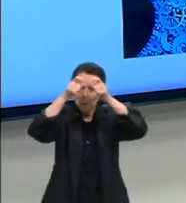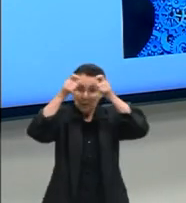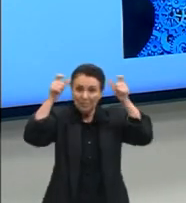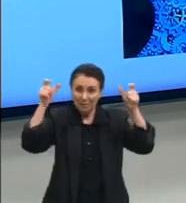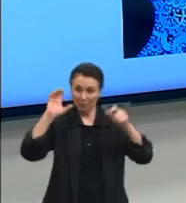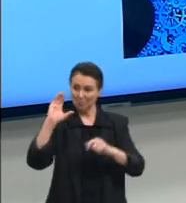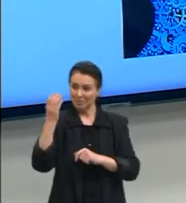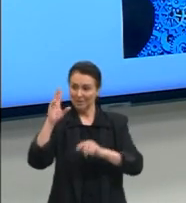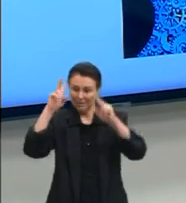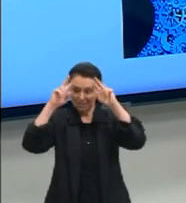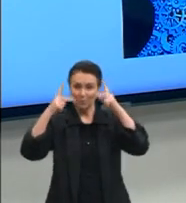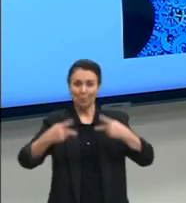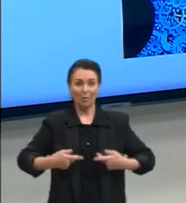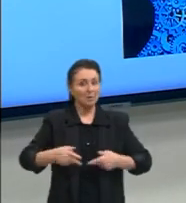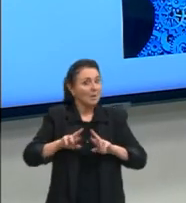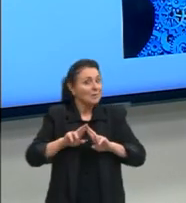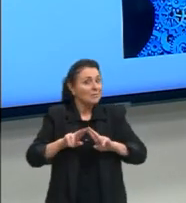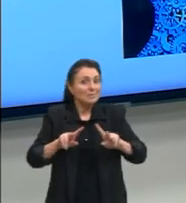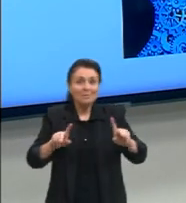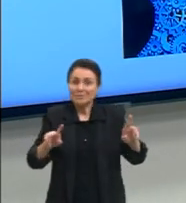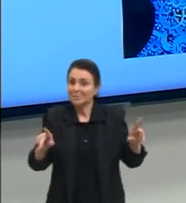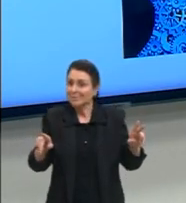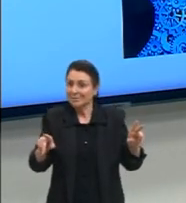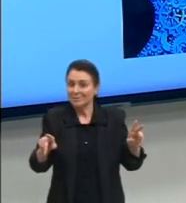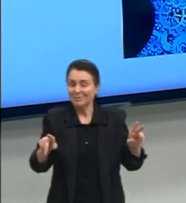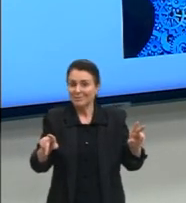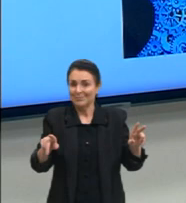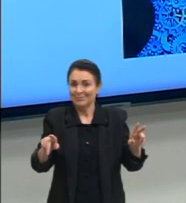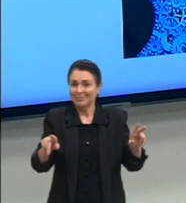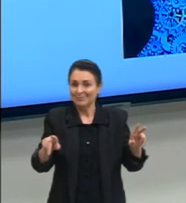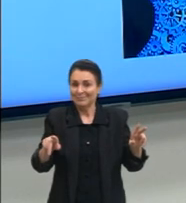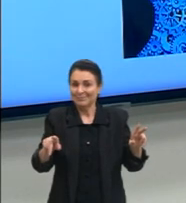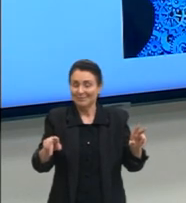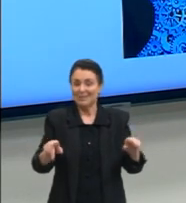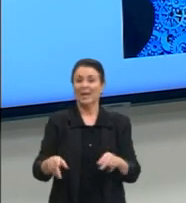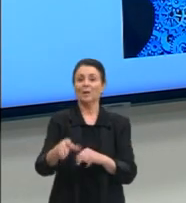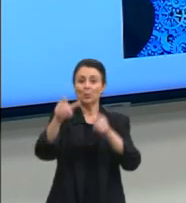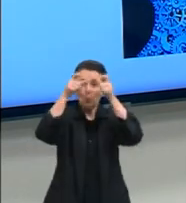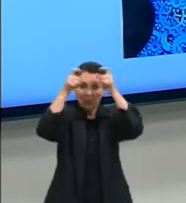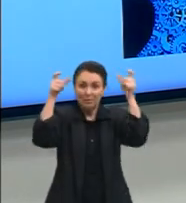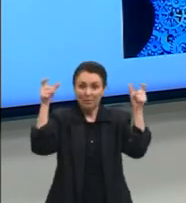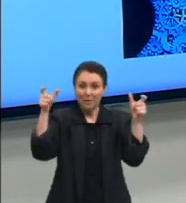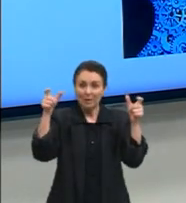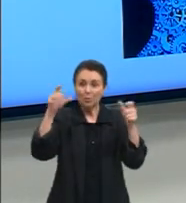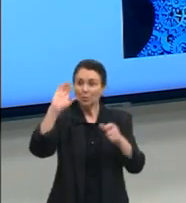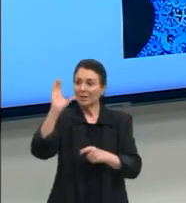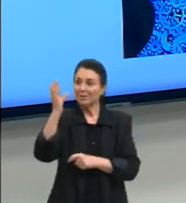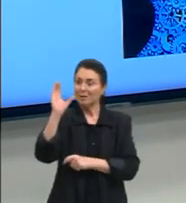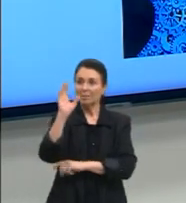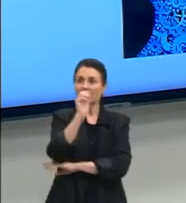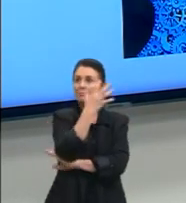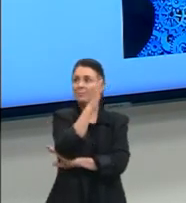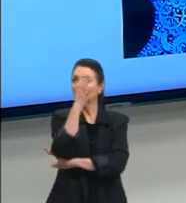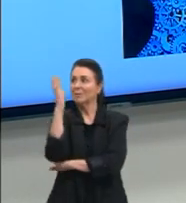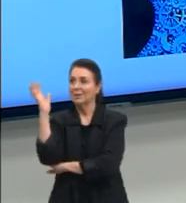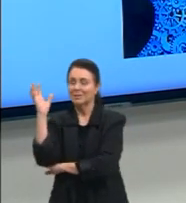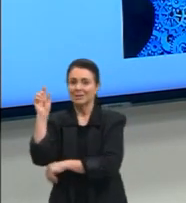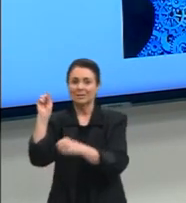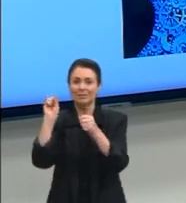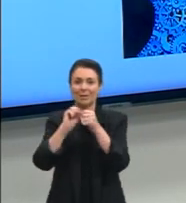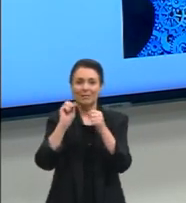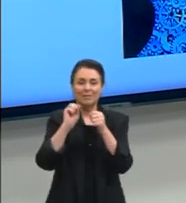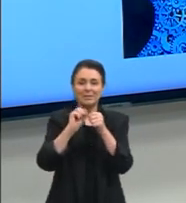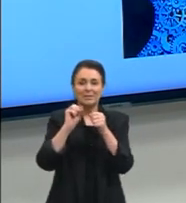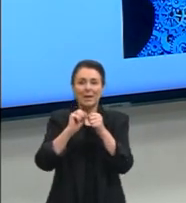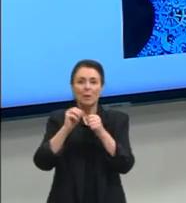ela é diferenciado do conhecimento das na natureza que eles vão fazer uma experiência empírica as ciências humanas